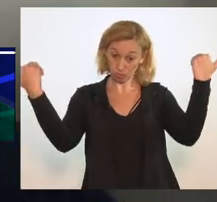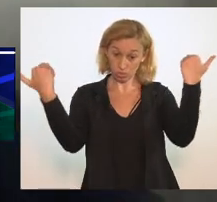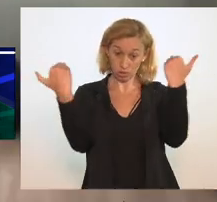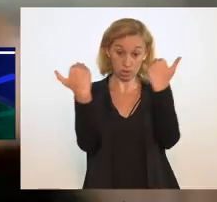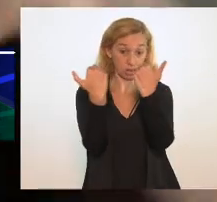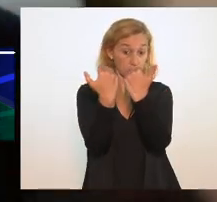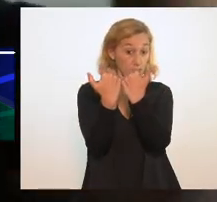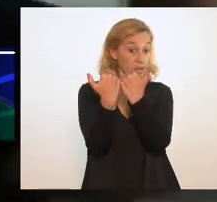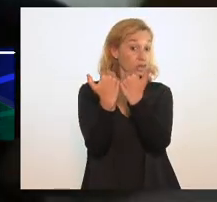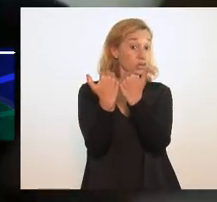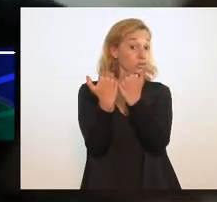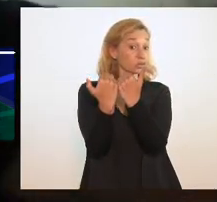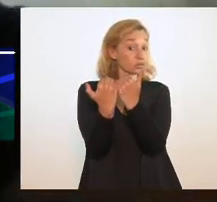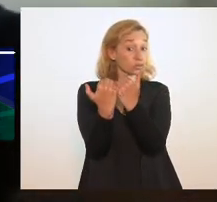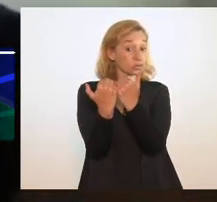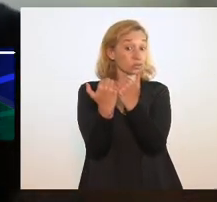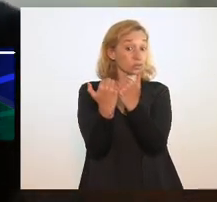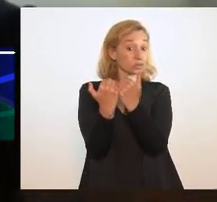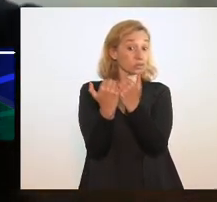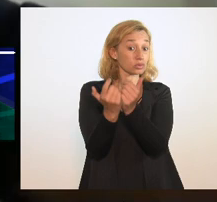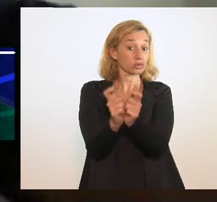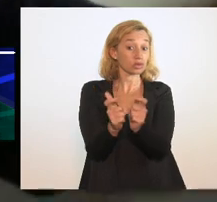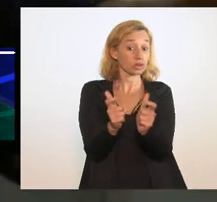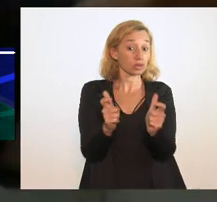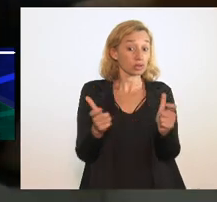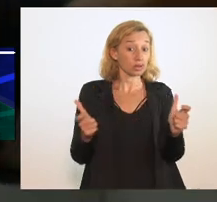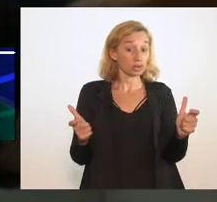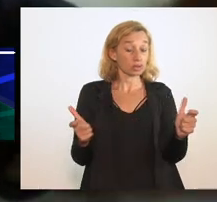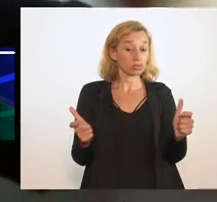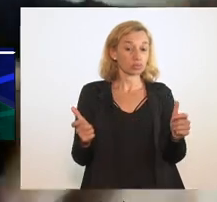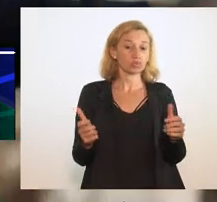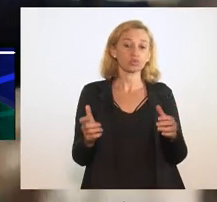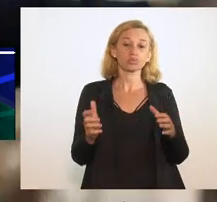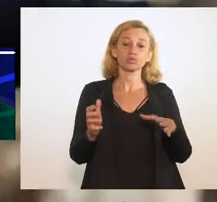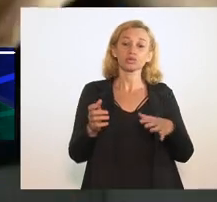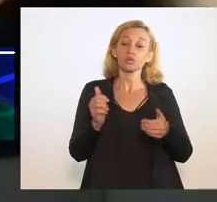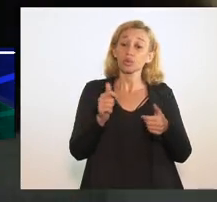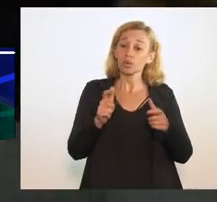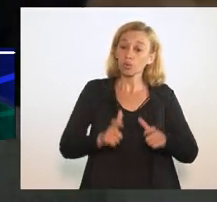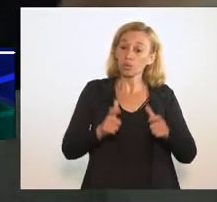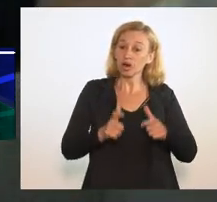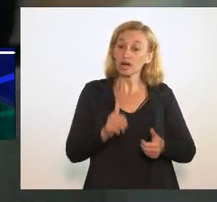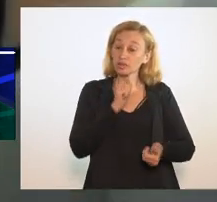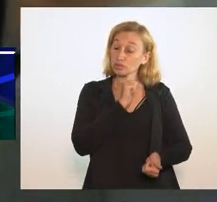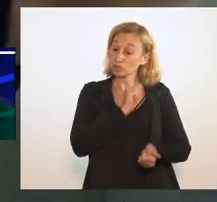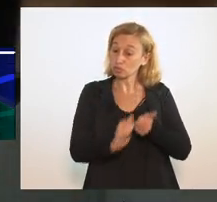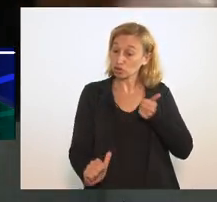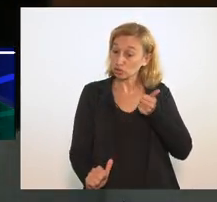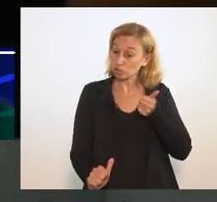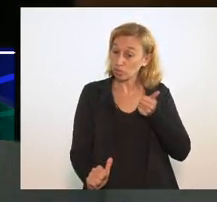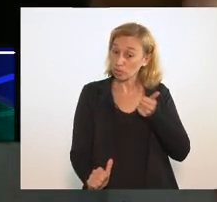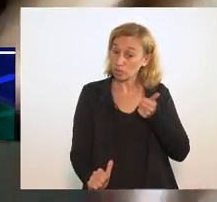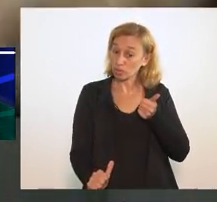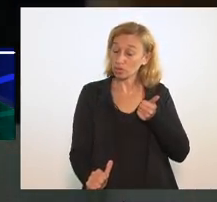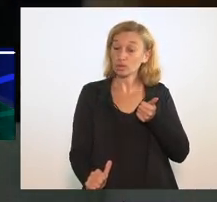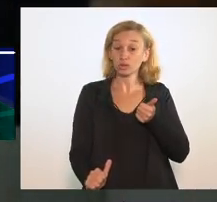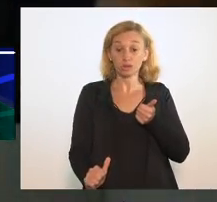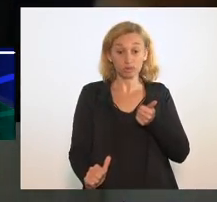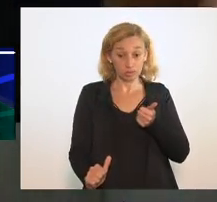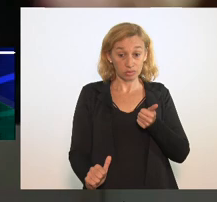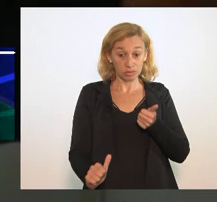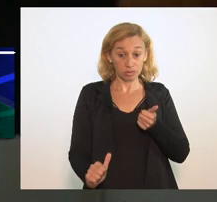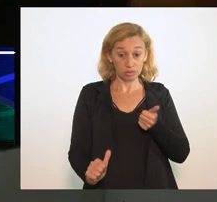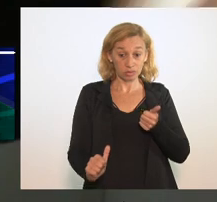que extrapola o estádio, né, de futebol, porque tem a concha